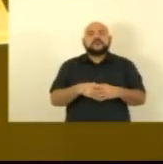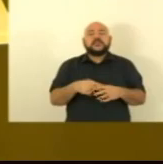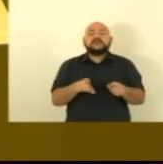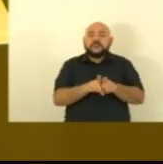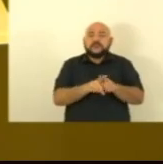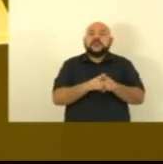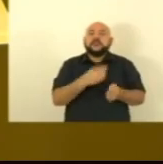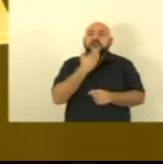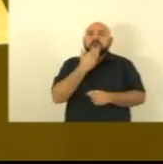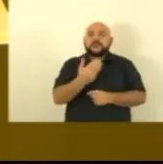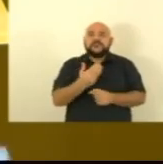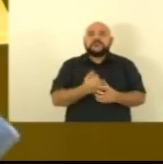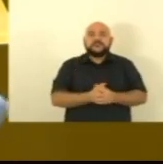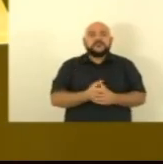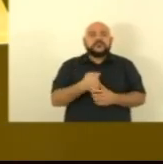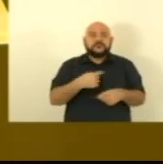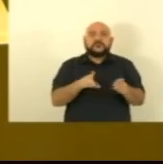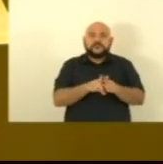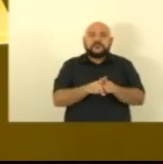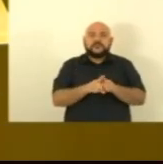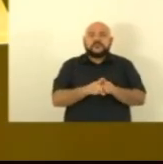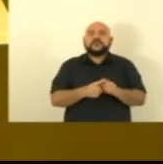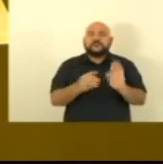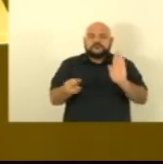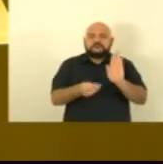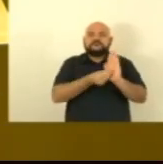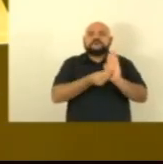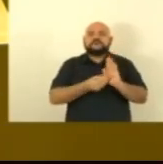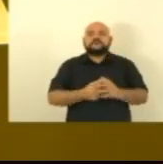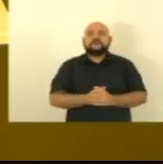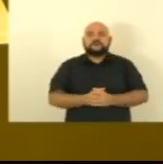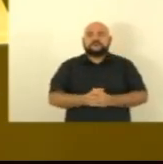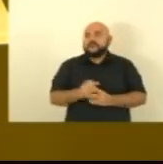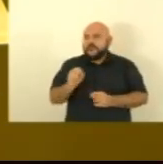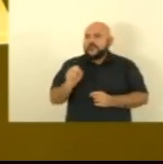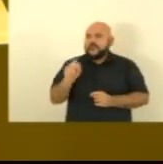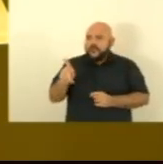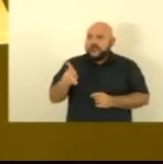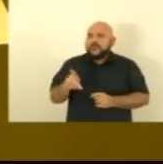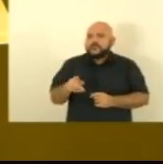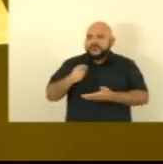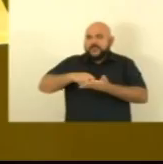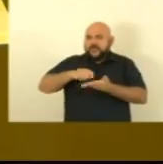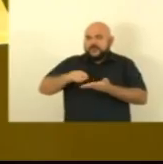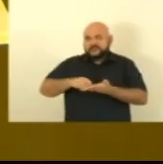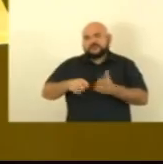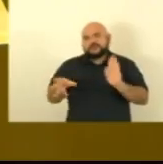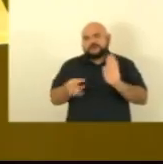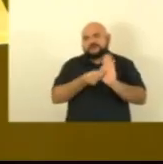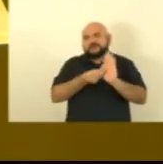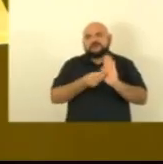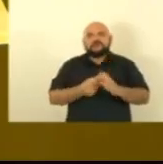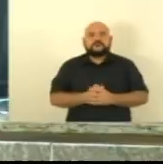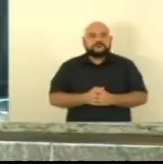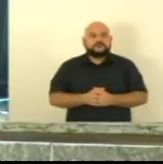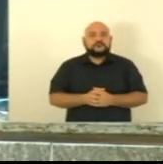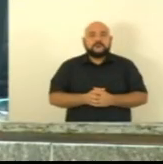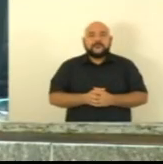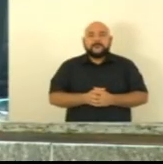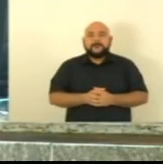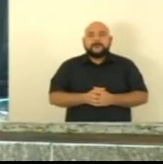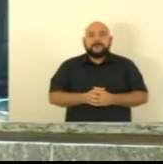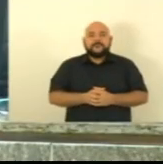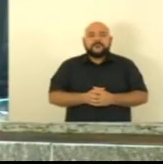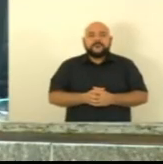como coautor da matéria. Ok, deputado Alcântara, já foi constado aqui, já foi inclusive constado. Deputado Mazinho. Presidente, tendo em